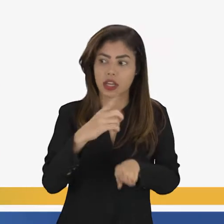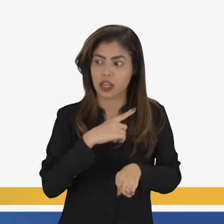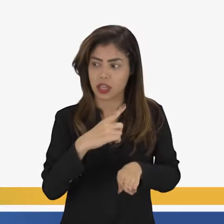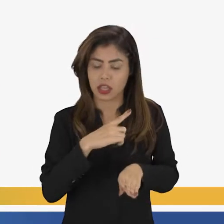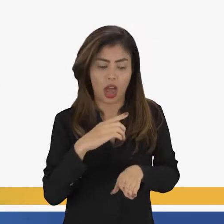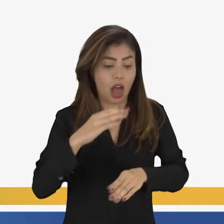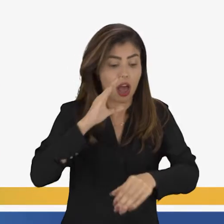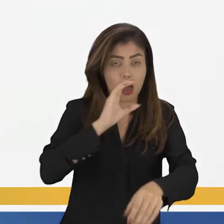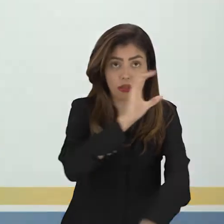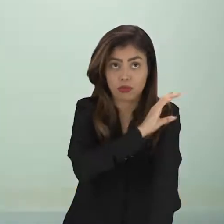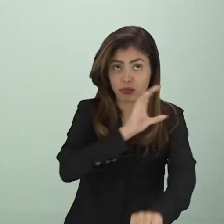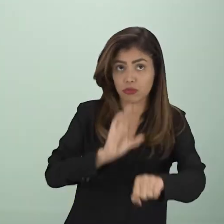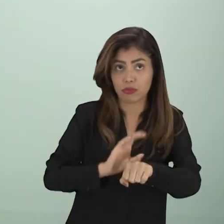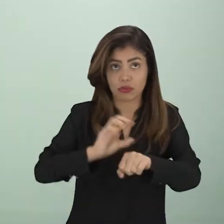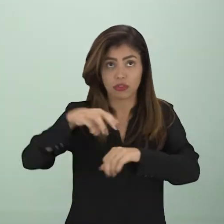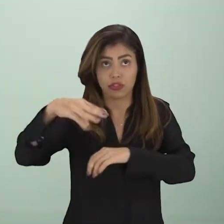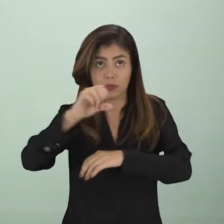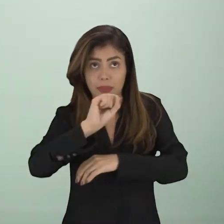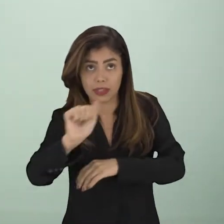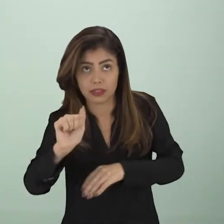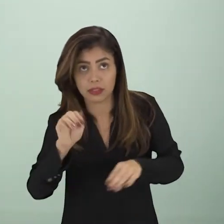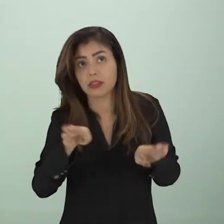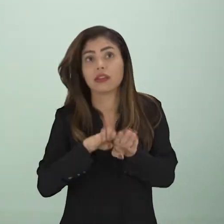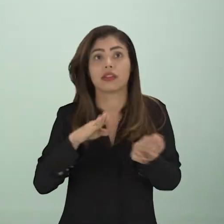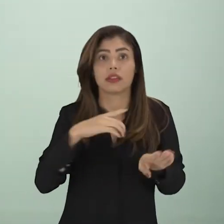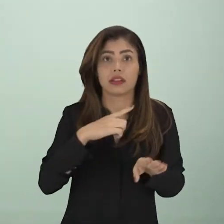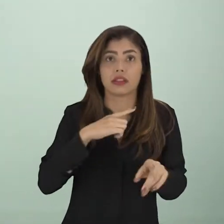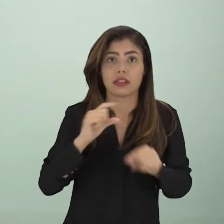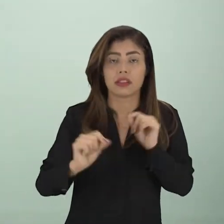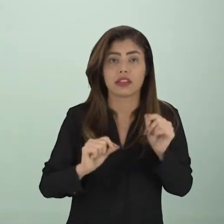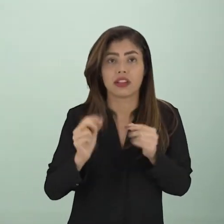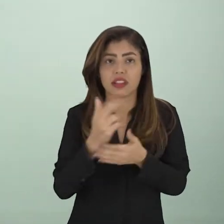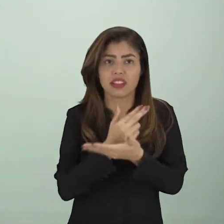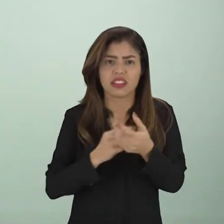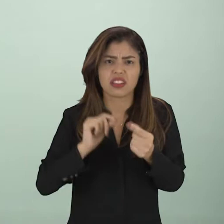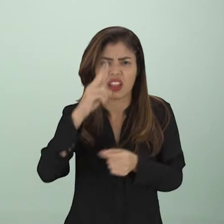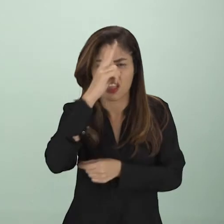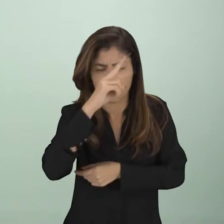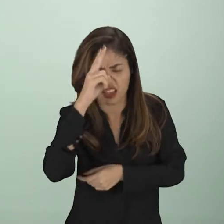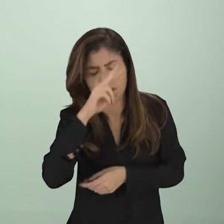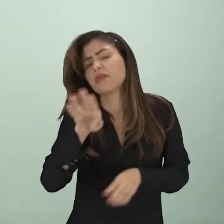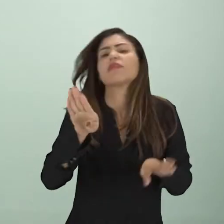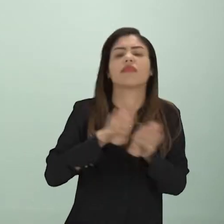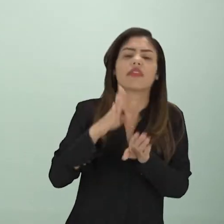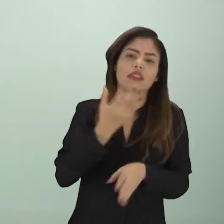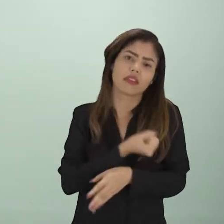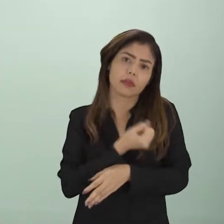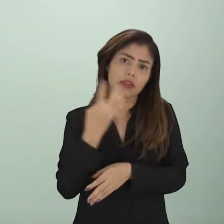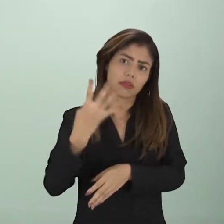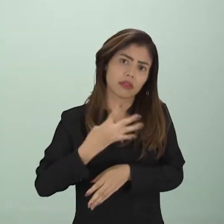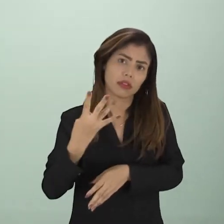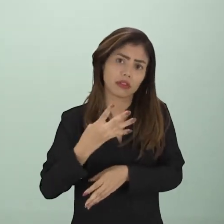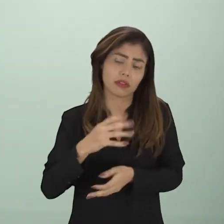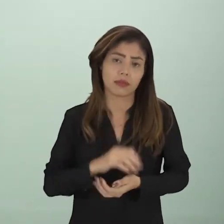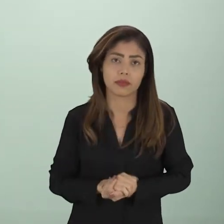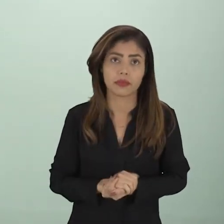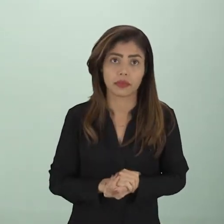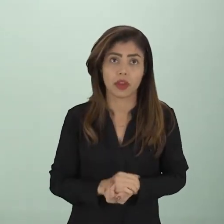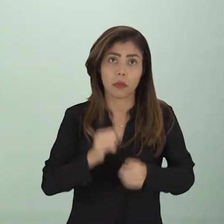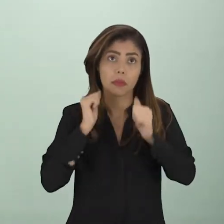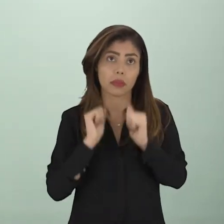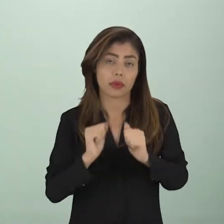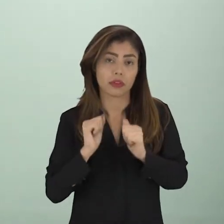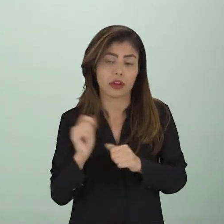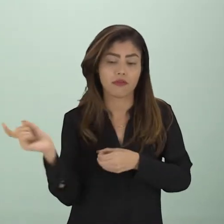a cultura de massa, o consumo. Lembrem disso? Essa aula, se eu não me engano, é a aula número 4. Se for